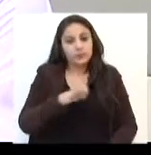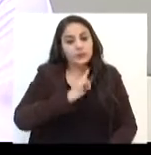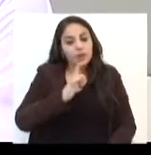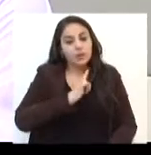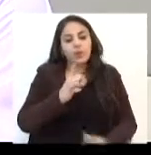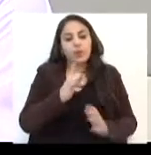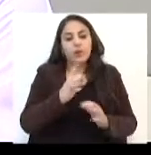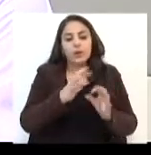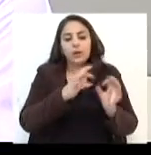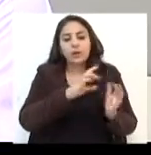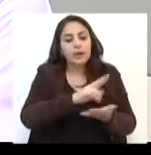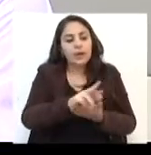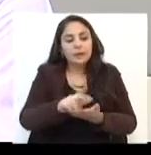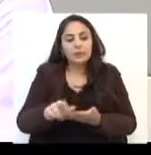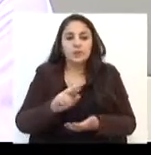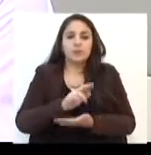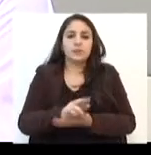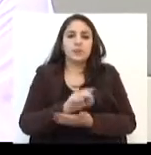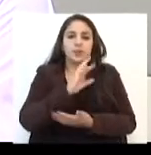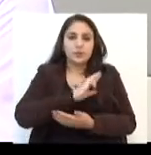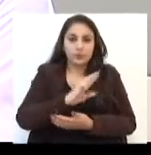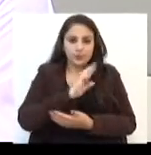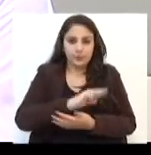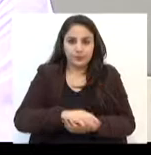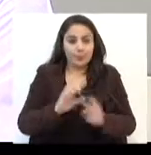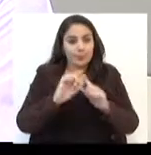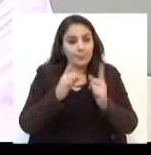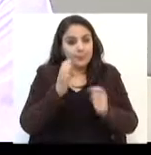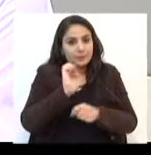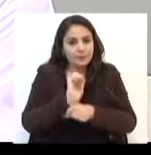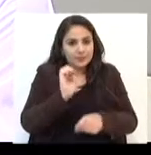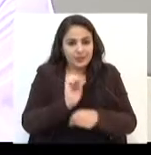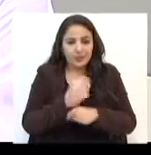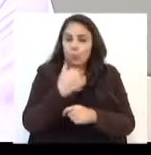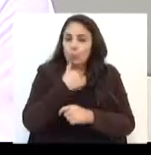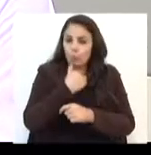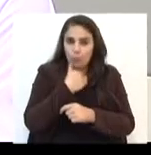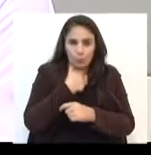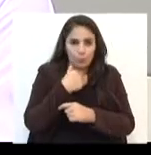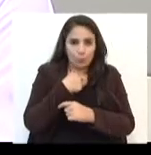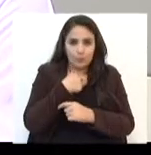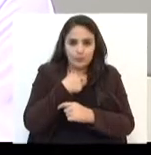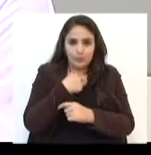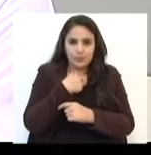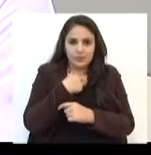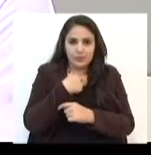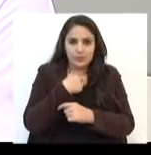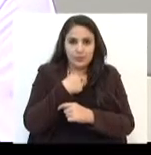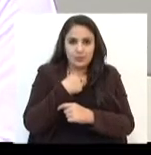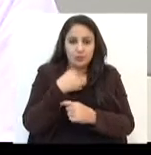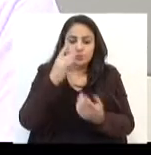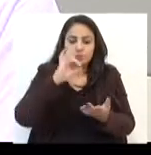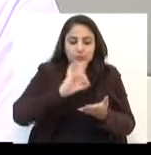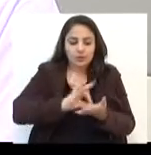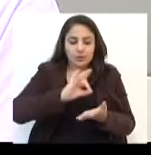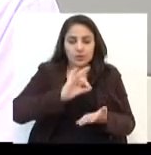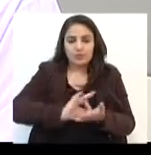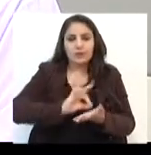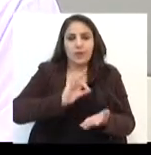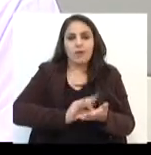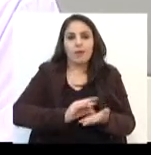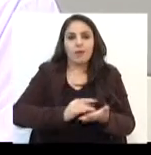seja aquele espaço que a faz bem. Porém, o Estado não pode, de forma